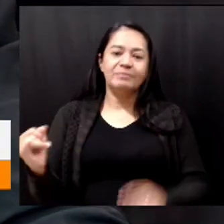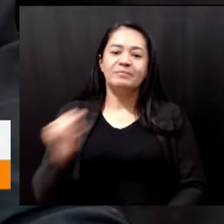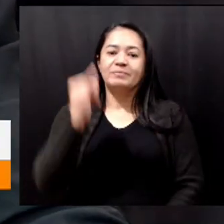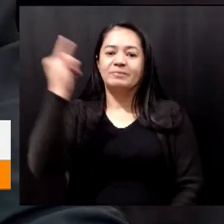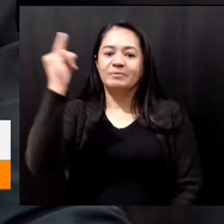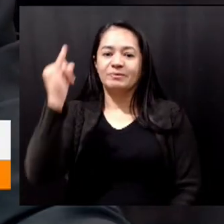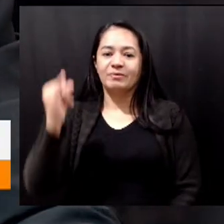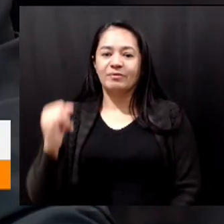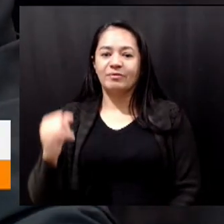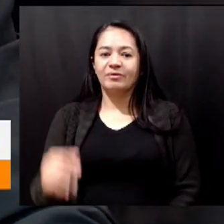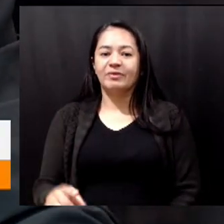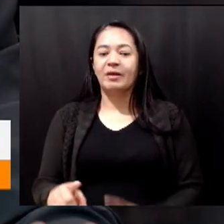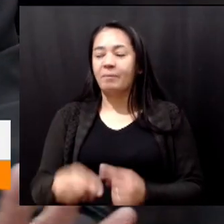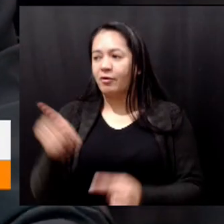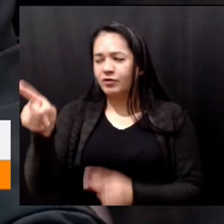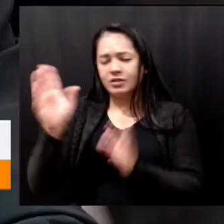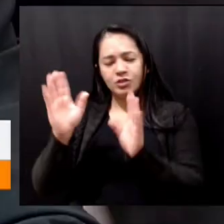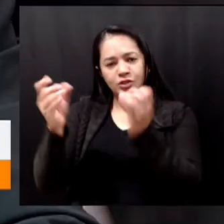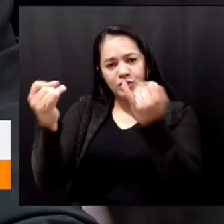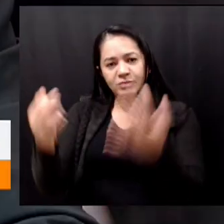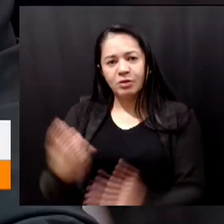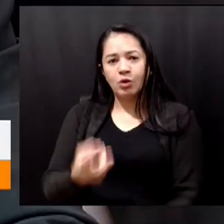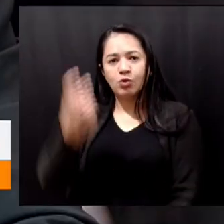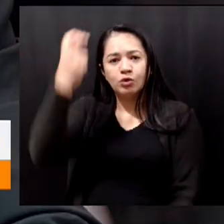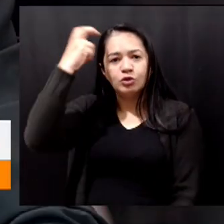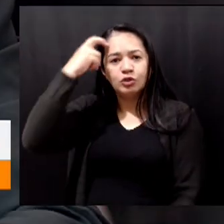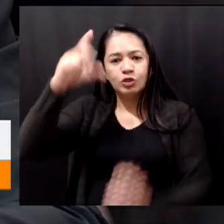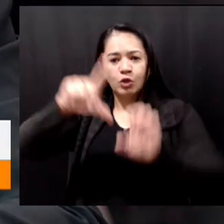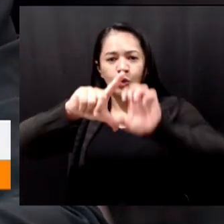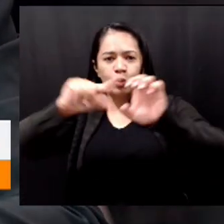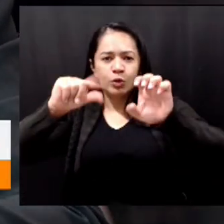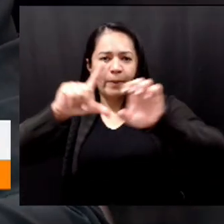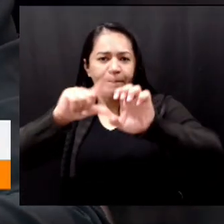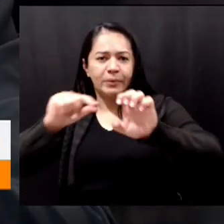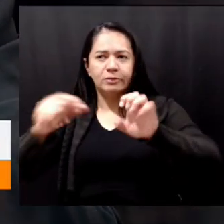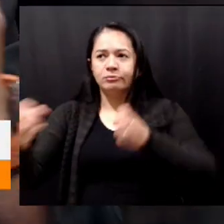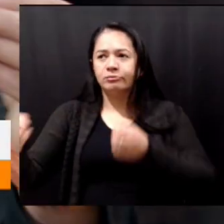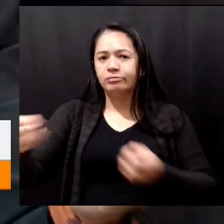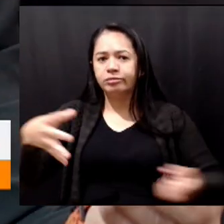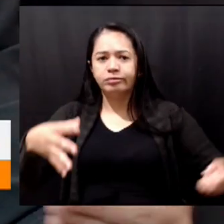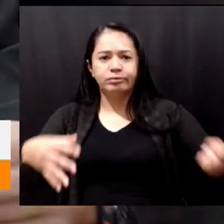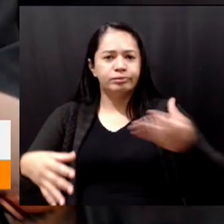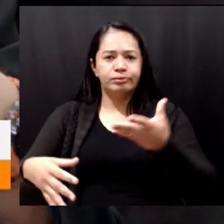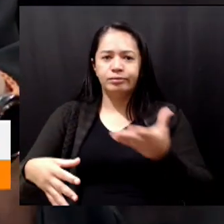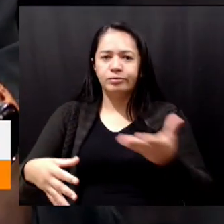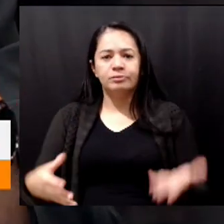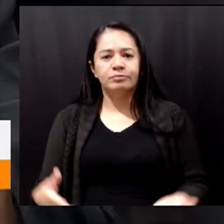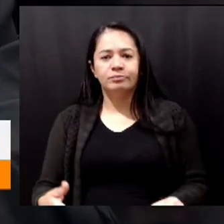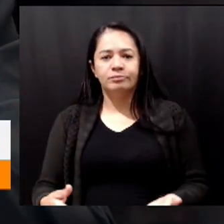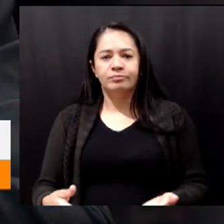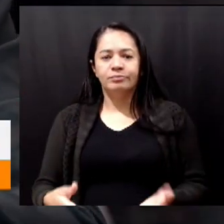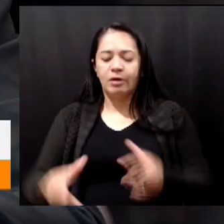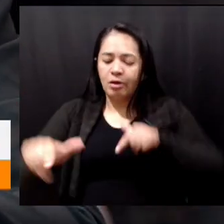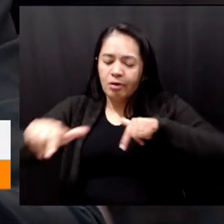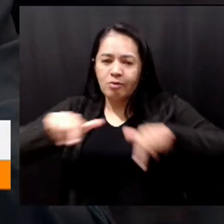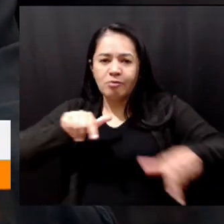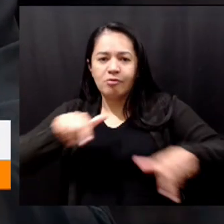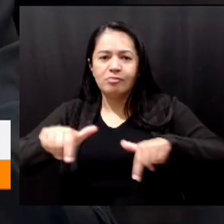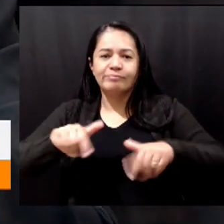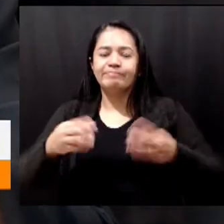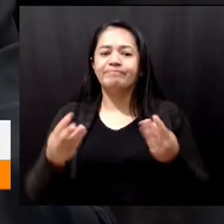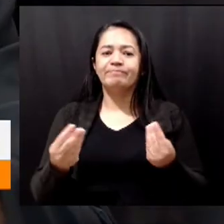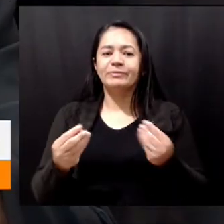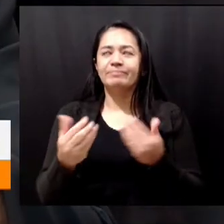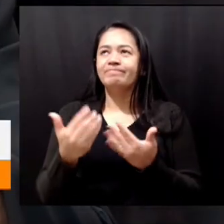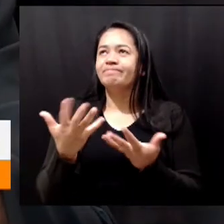até falou de cultura, de empreendedorismo, inovação e tudo mais, é um trabalho muito gratificante, esse trabalho